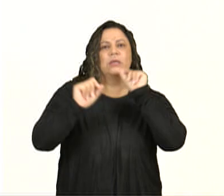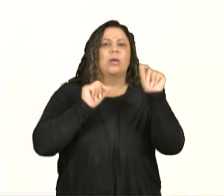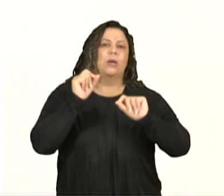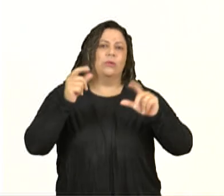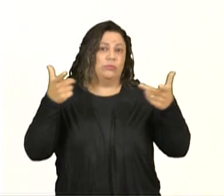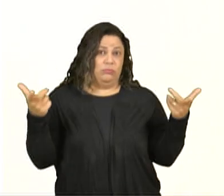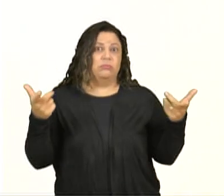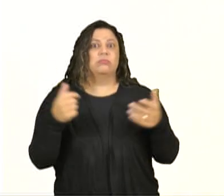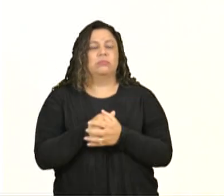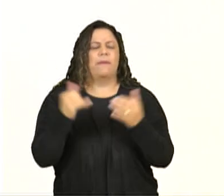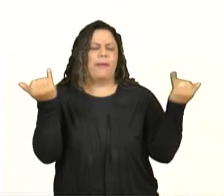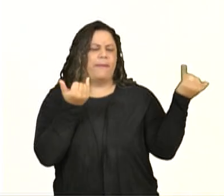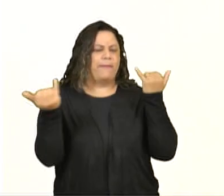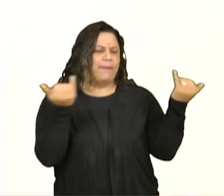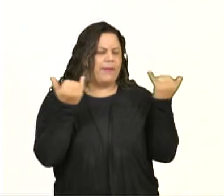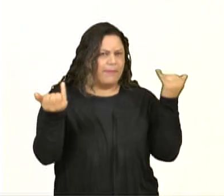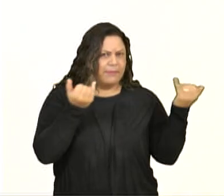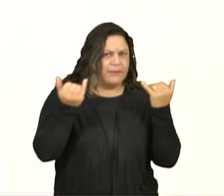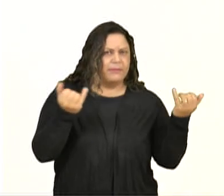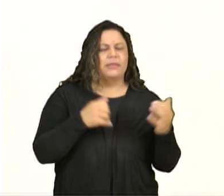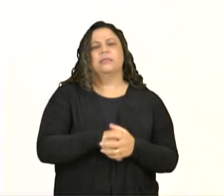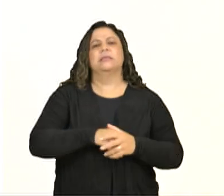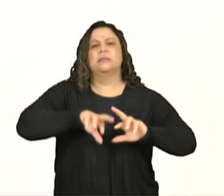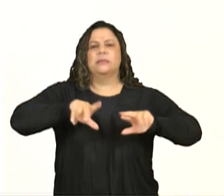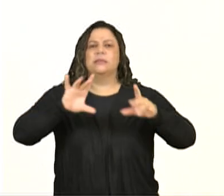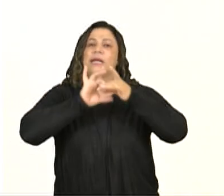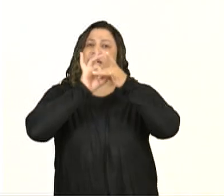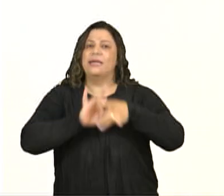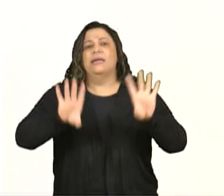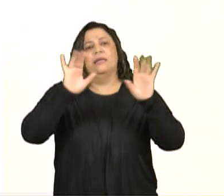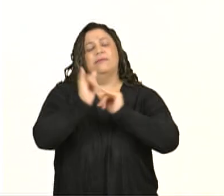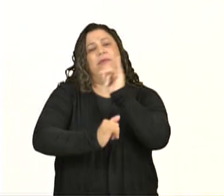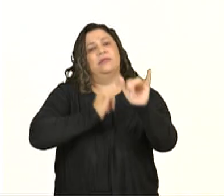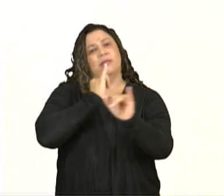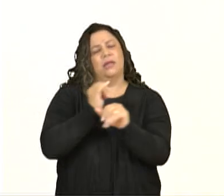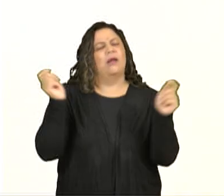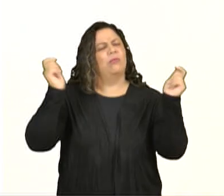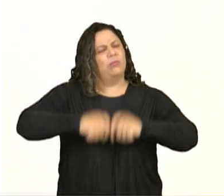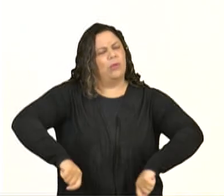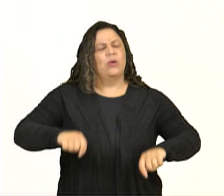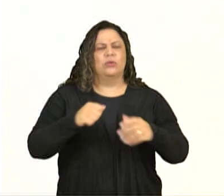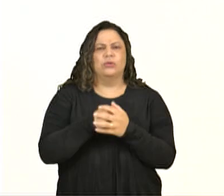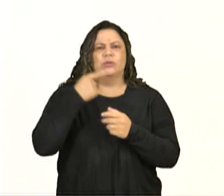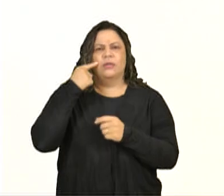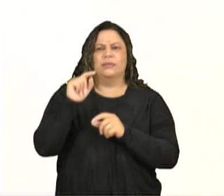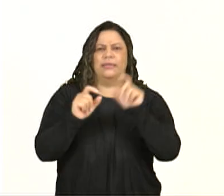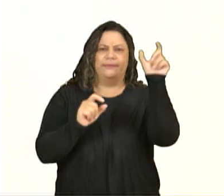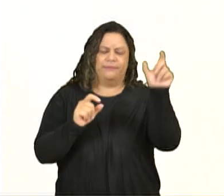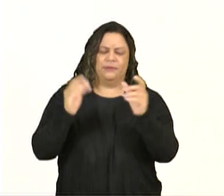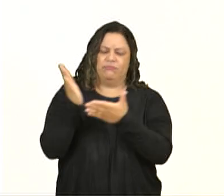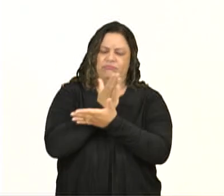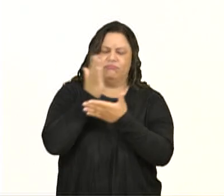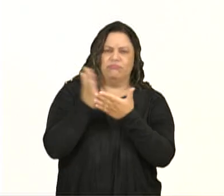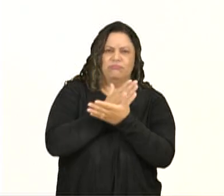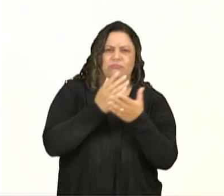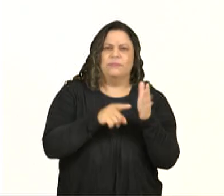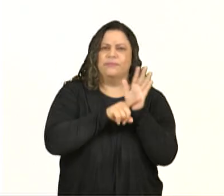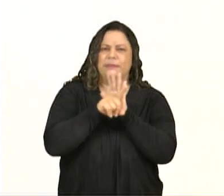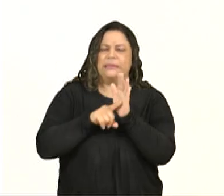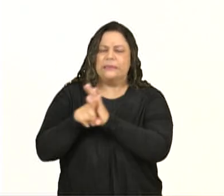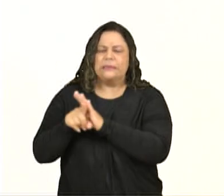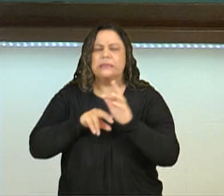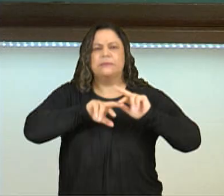grande gama de informações disponíveis na internet. Você pode fazer até um portfólio onde você identifica